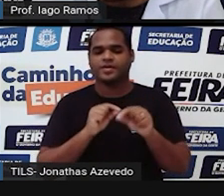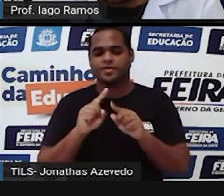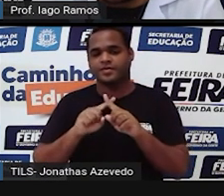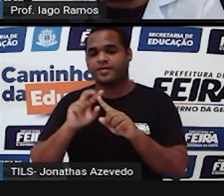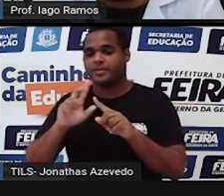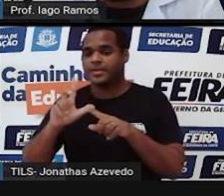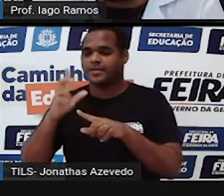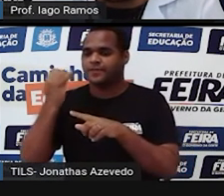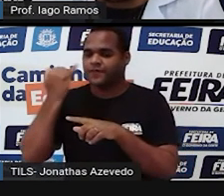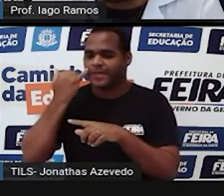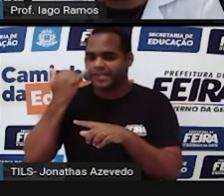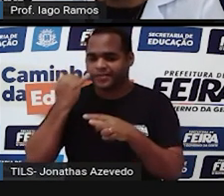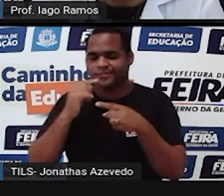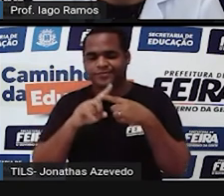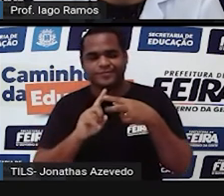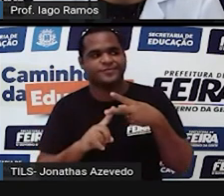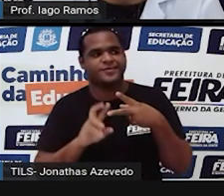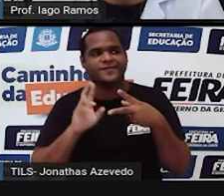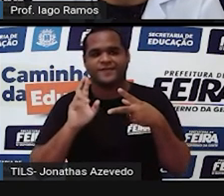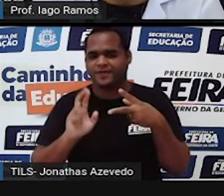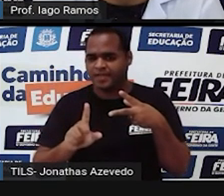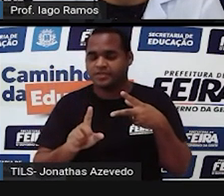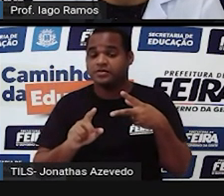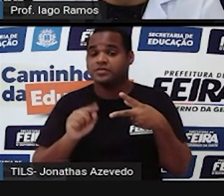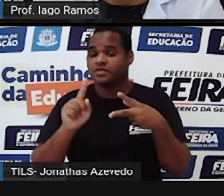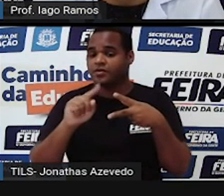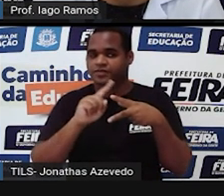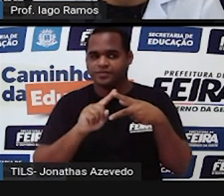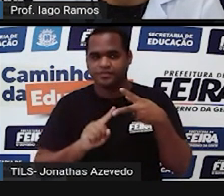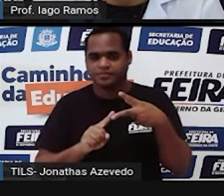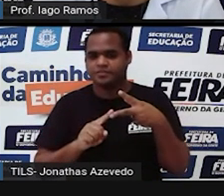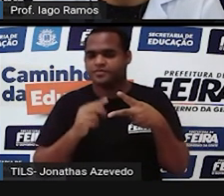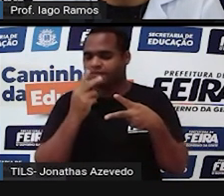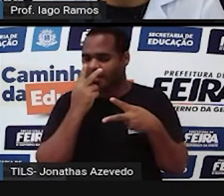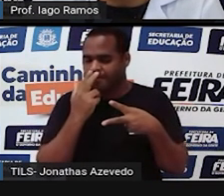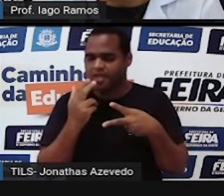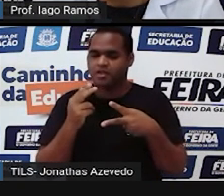duas informações. E essas duas informações